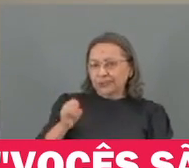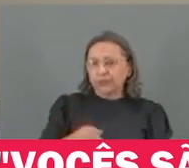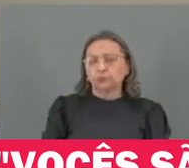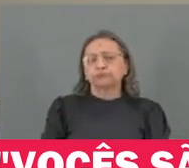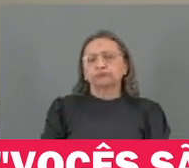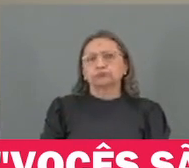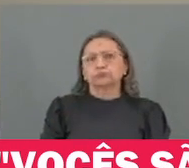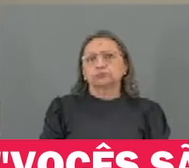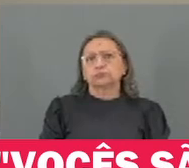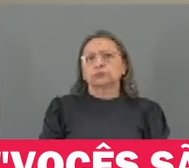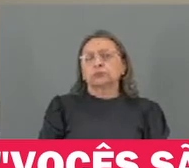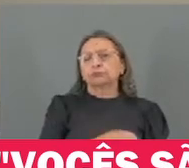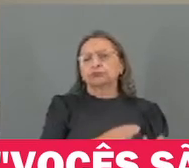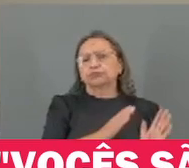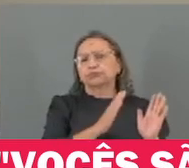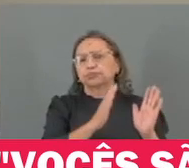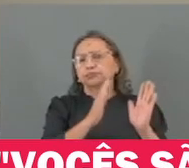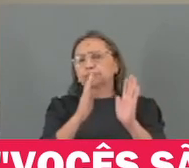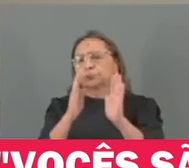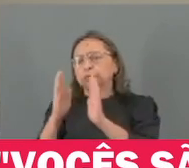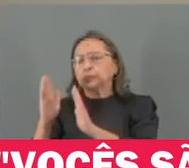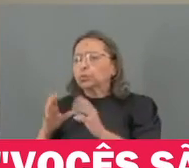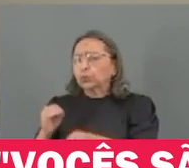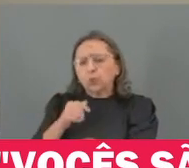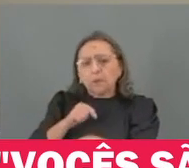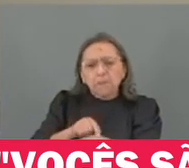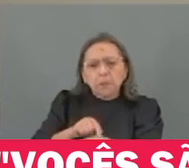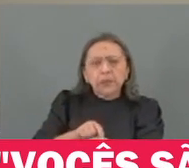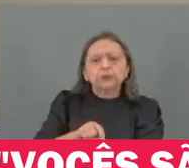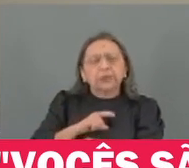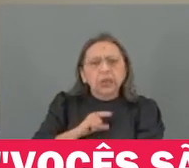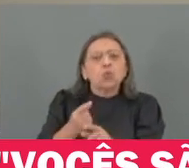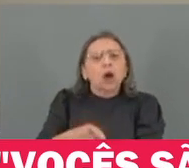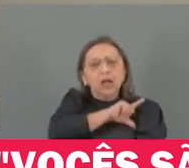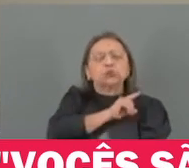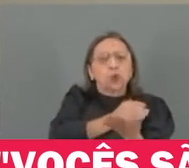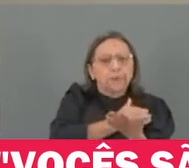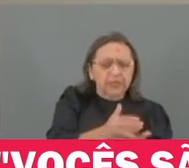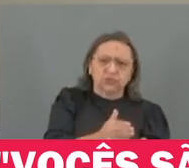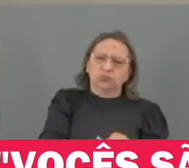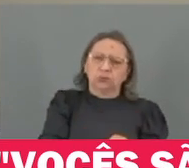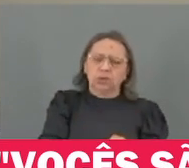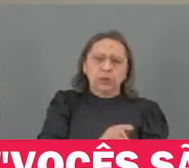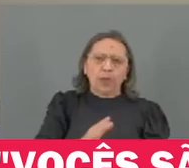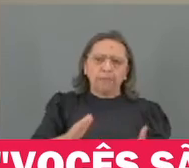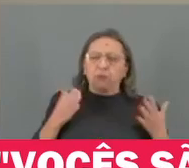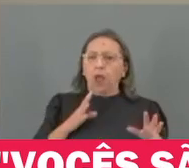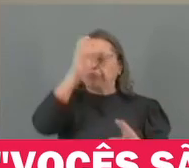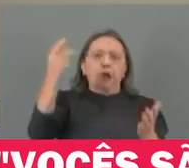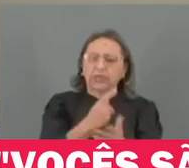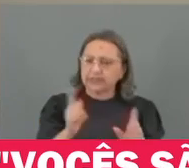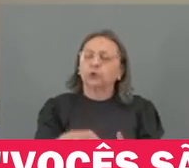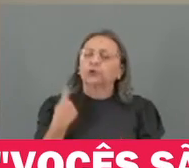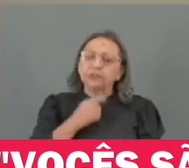todo momento ele tem um fio de meada. Nada acontece assim. A gente sabe que a história ela está encadeada. Então, quando